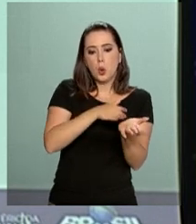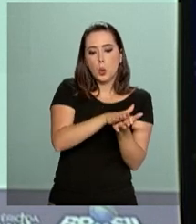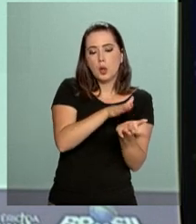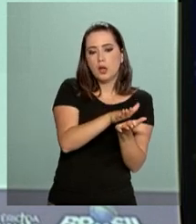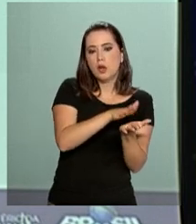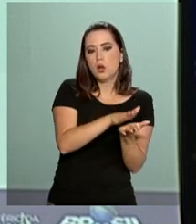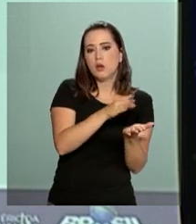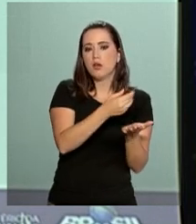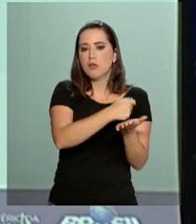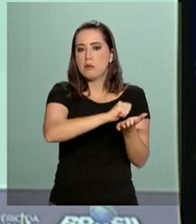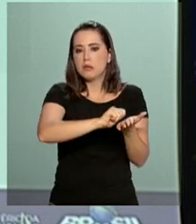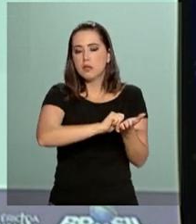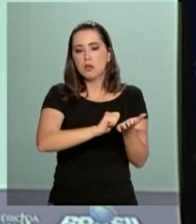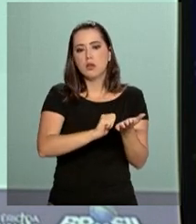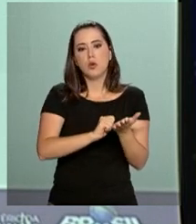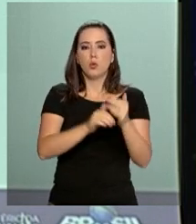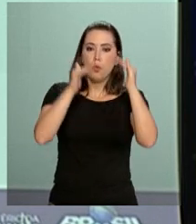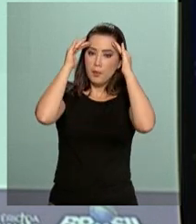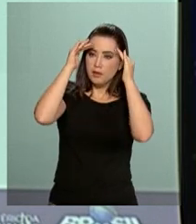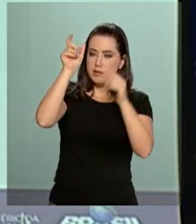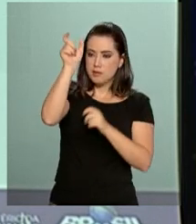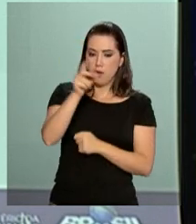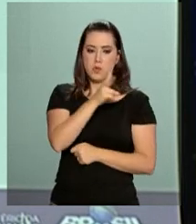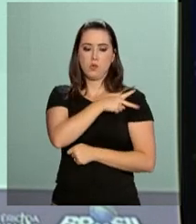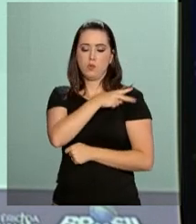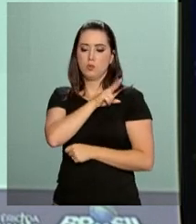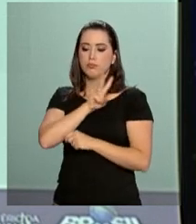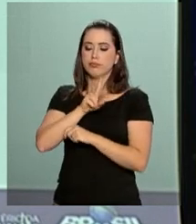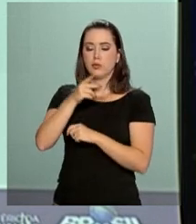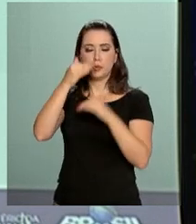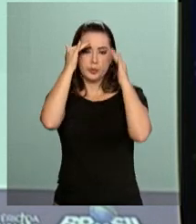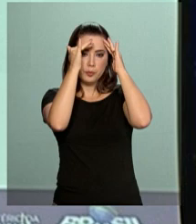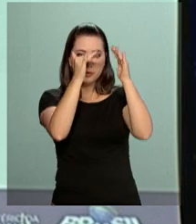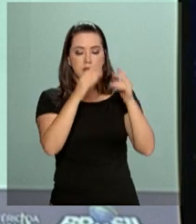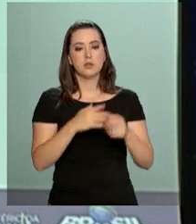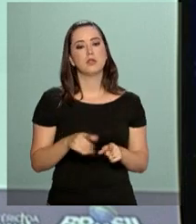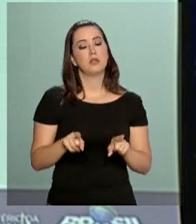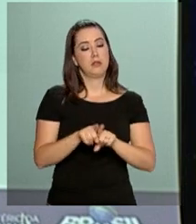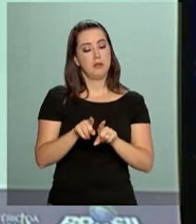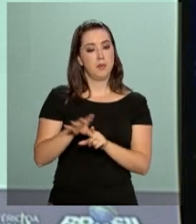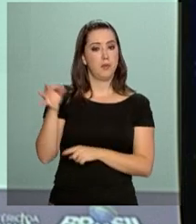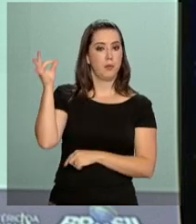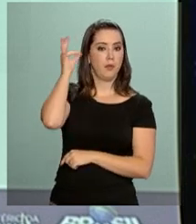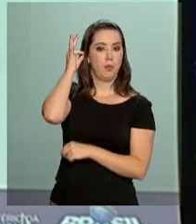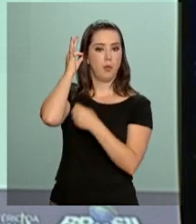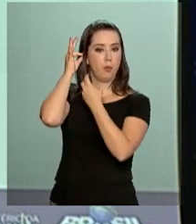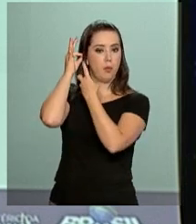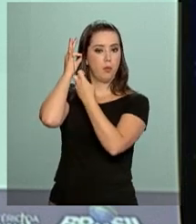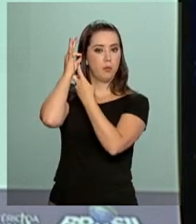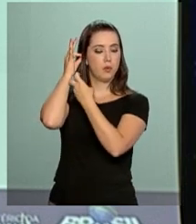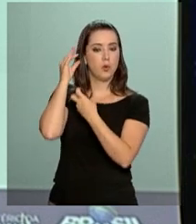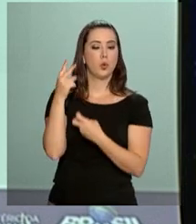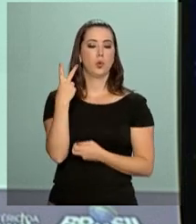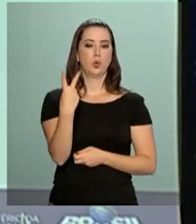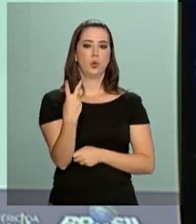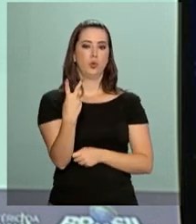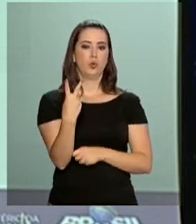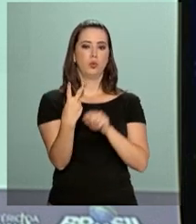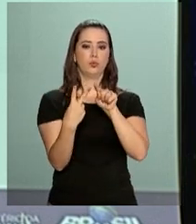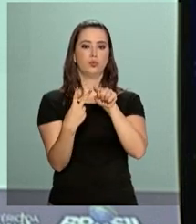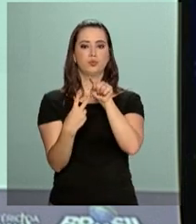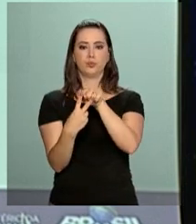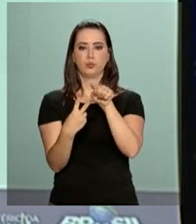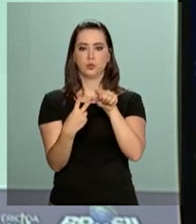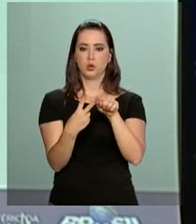orientações do fiscal de sala entre outros né por uso de ponto eletrônico nós tivemos dois casos apenas